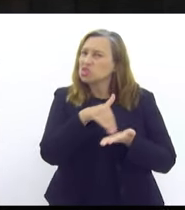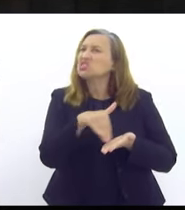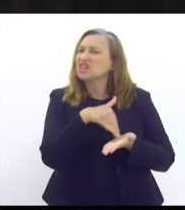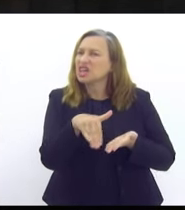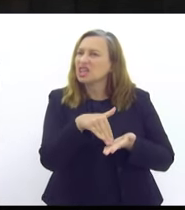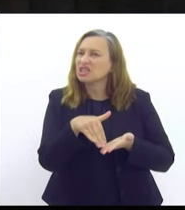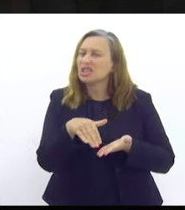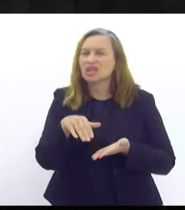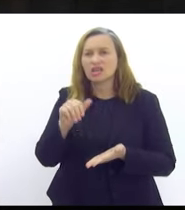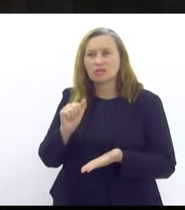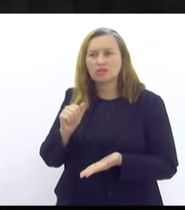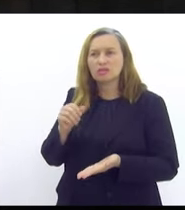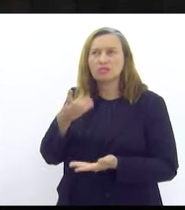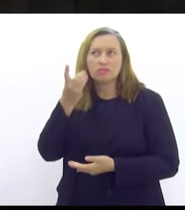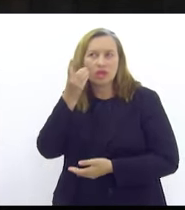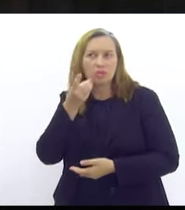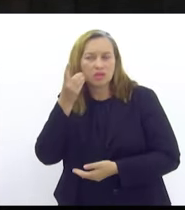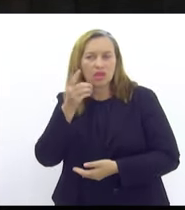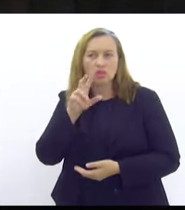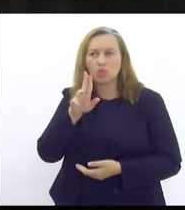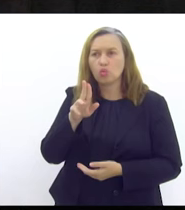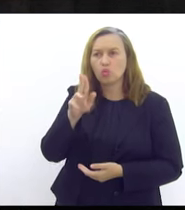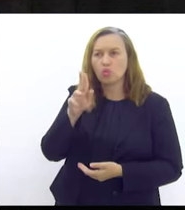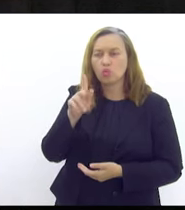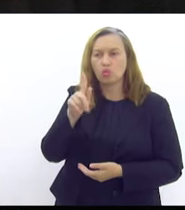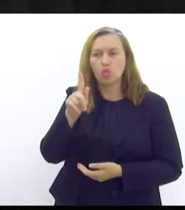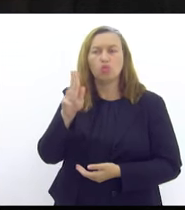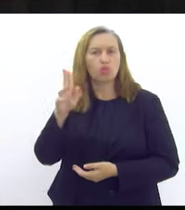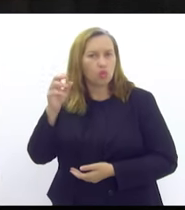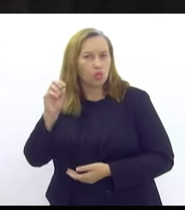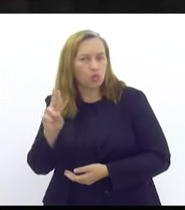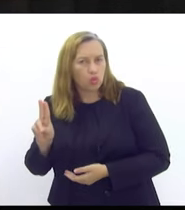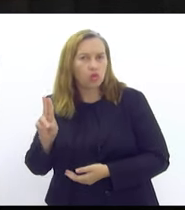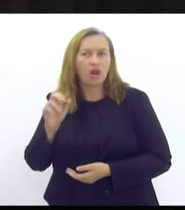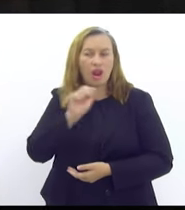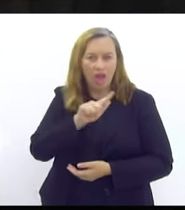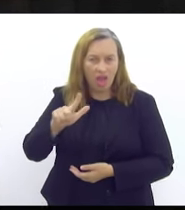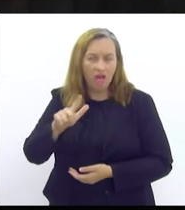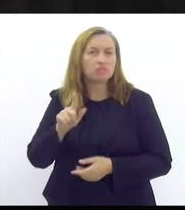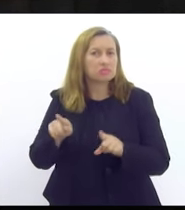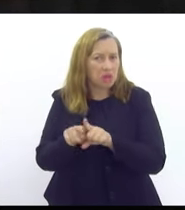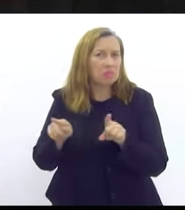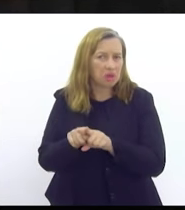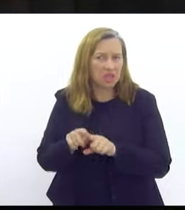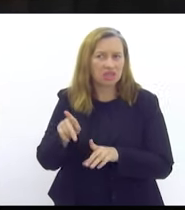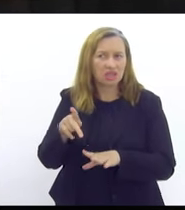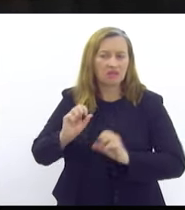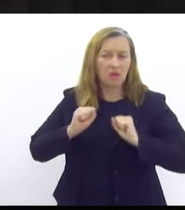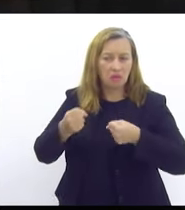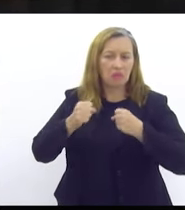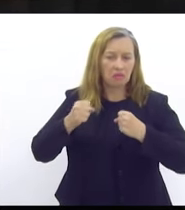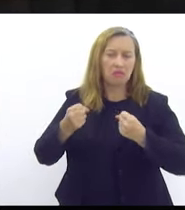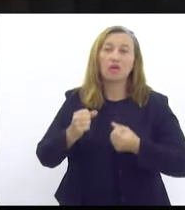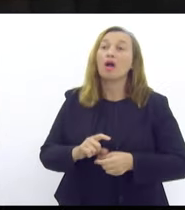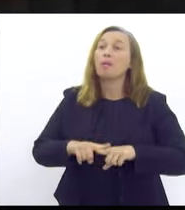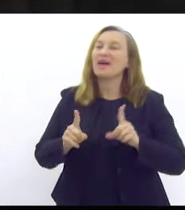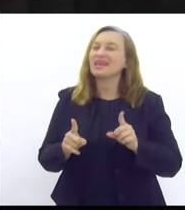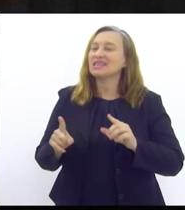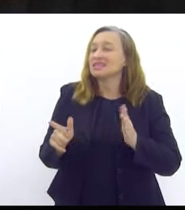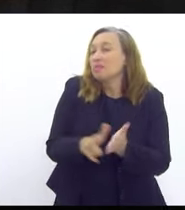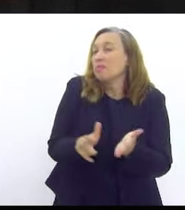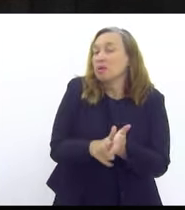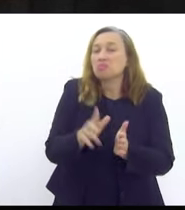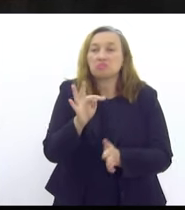de Economia, deputado Hugo Leal, também lá estava reivindicando. Mas a nota técnica não fala